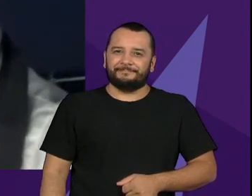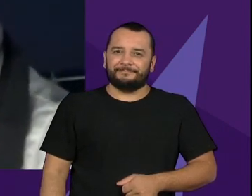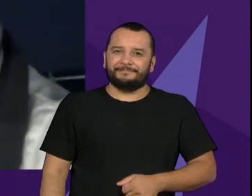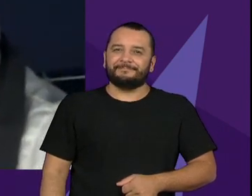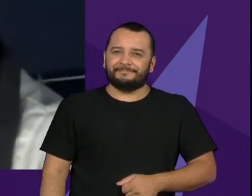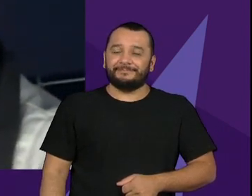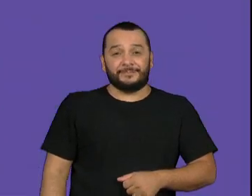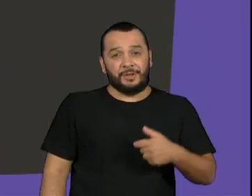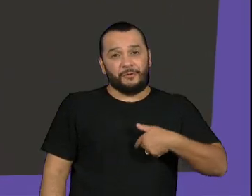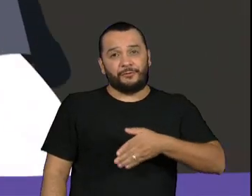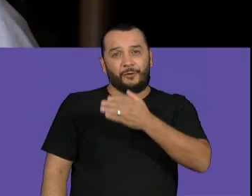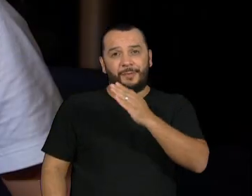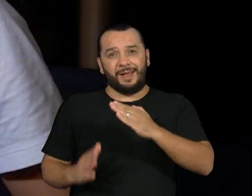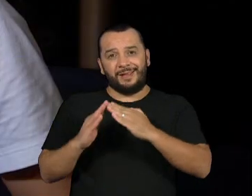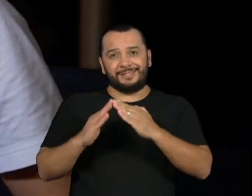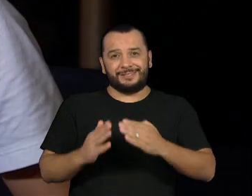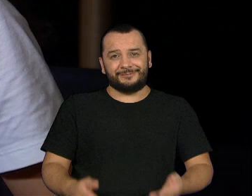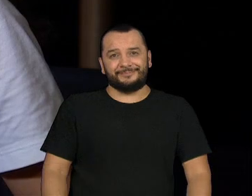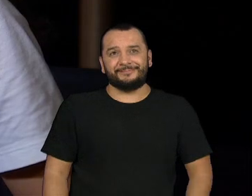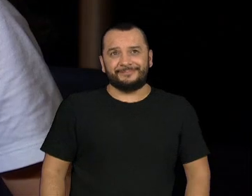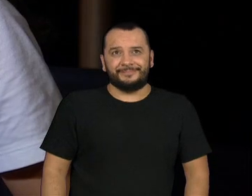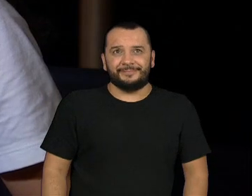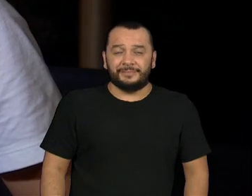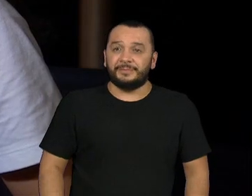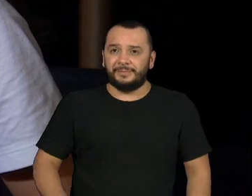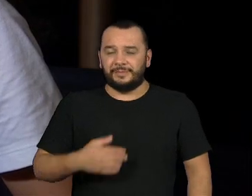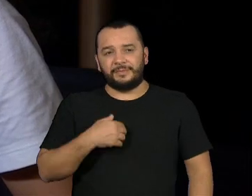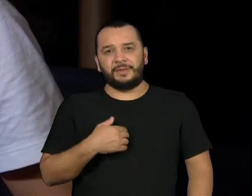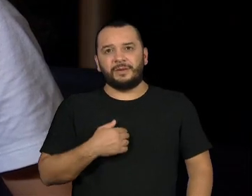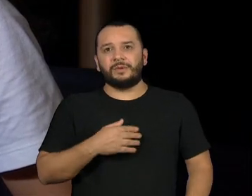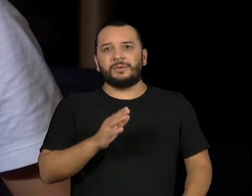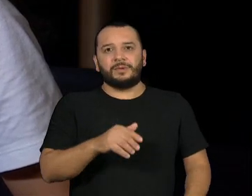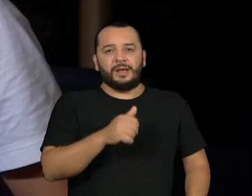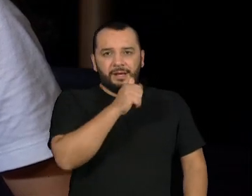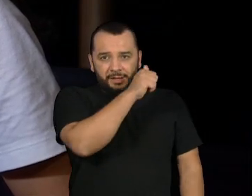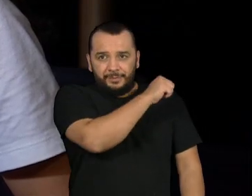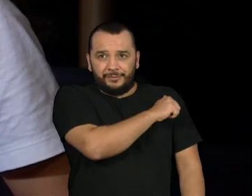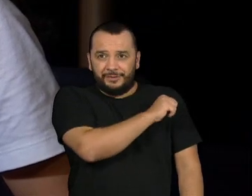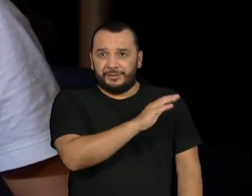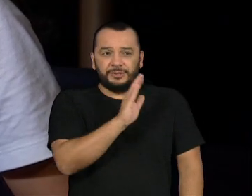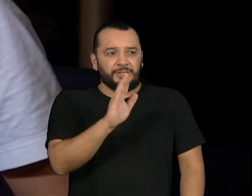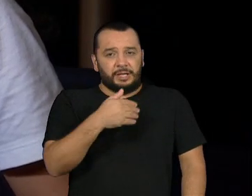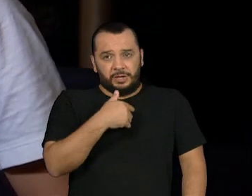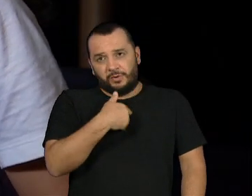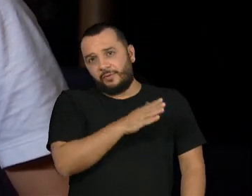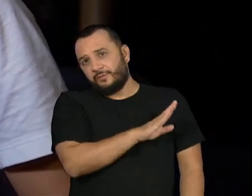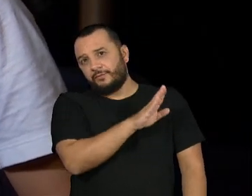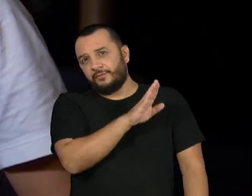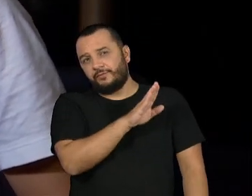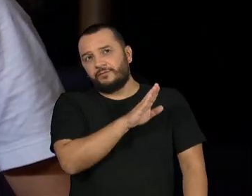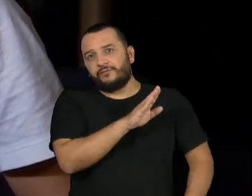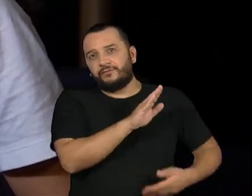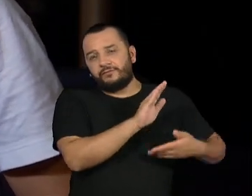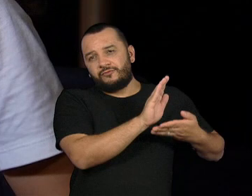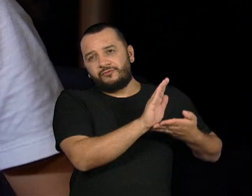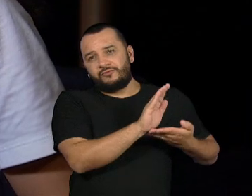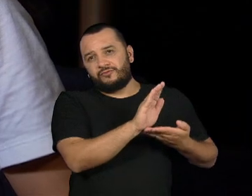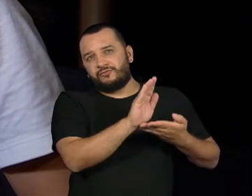eu estou indo para casa. Quando eu parti de Cabo Verde, eu tinha certeza que o próximo lugar seria o meu destino